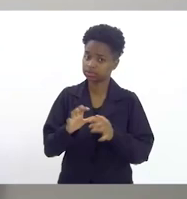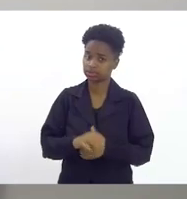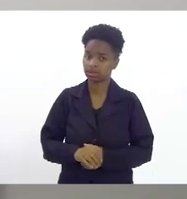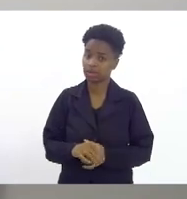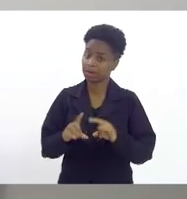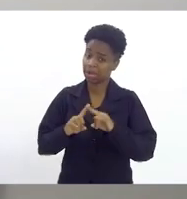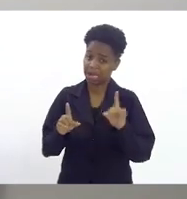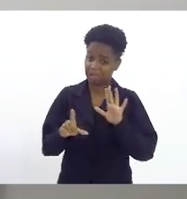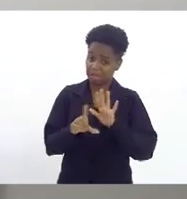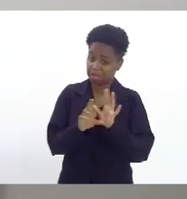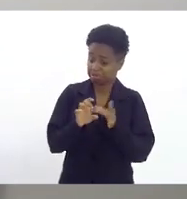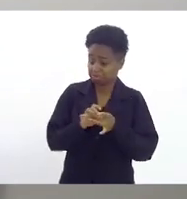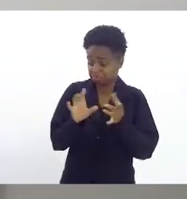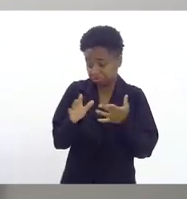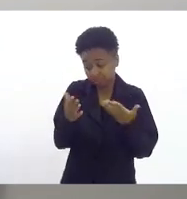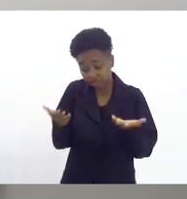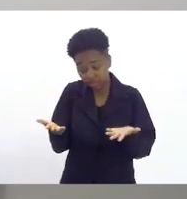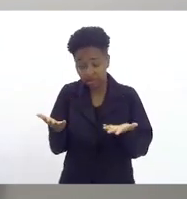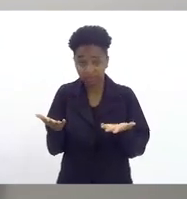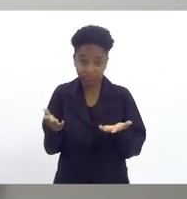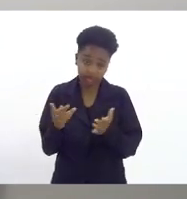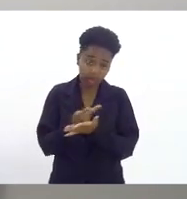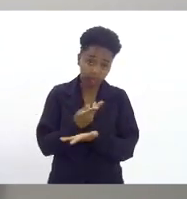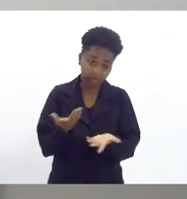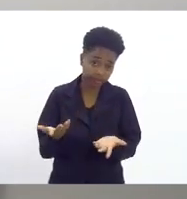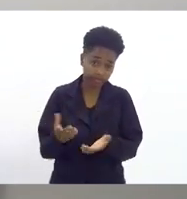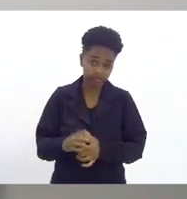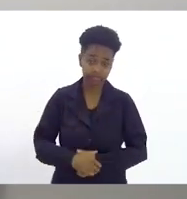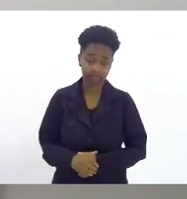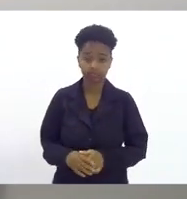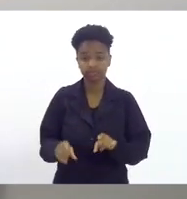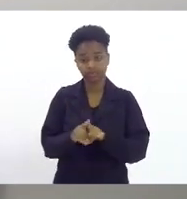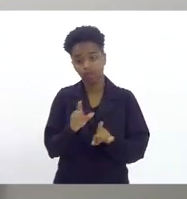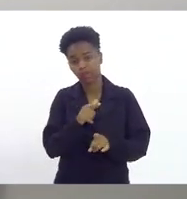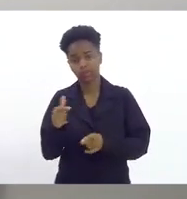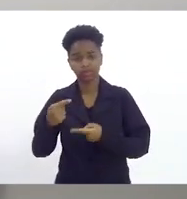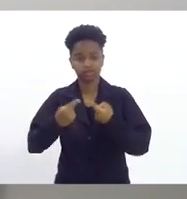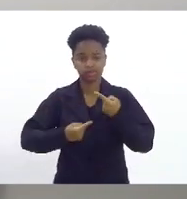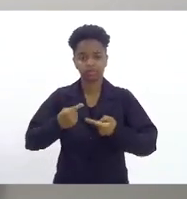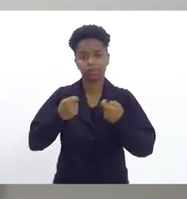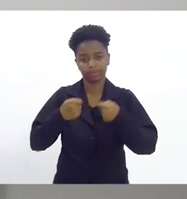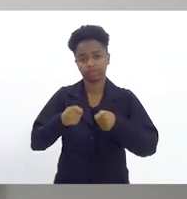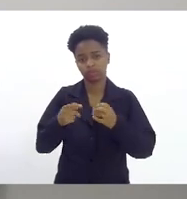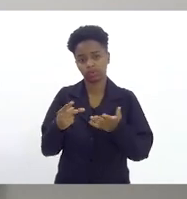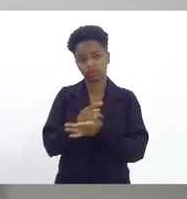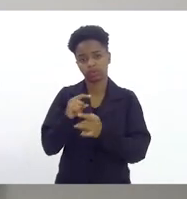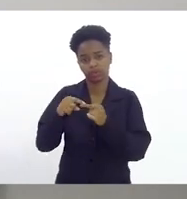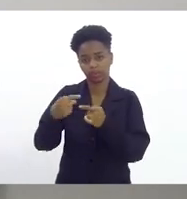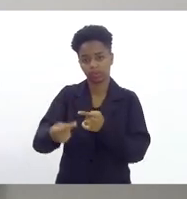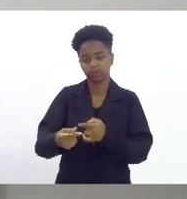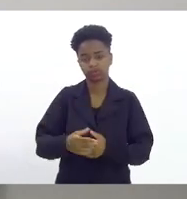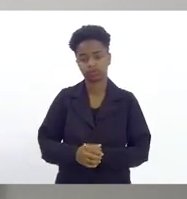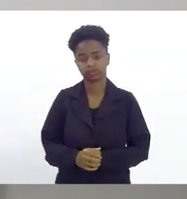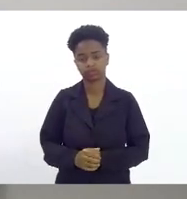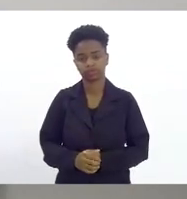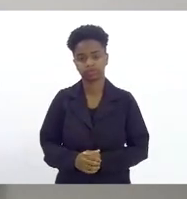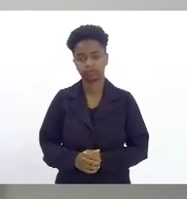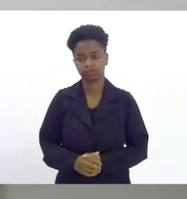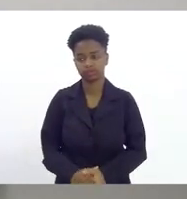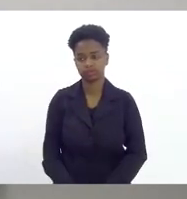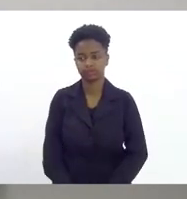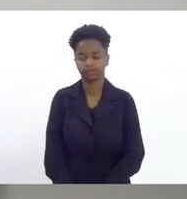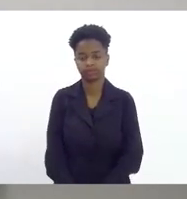essa legislação permite né acaba acontecendo e é um outro debate que a gente pode até vir a fazer também na comissão